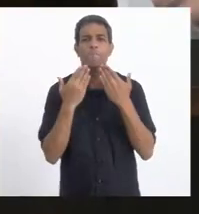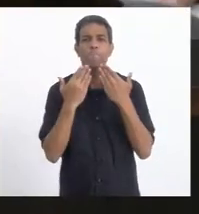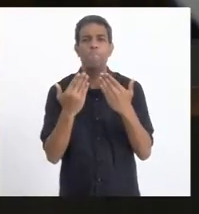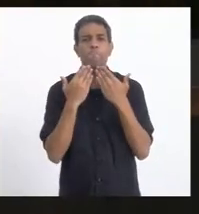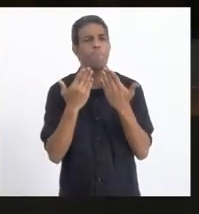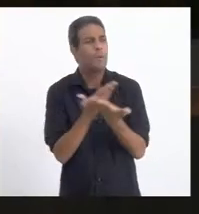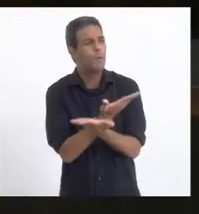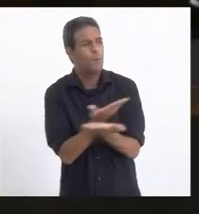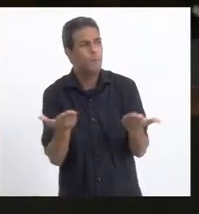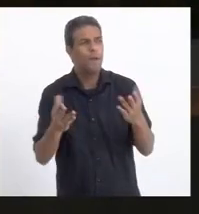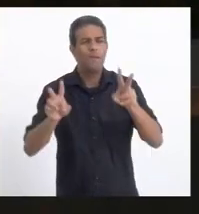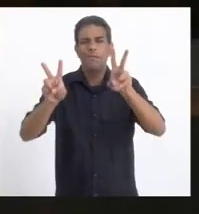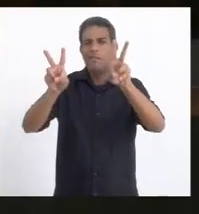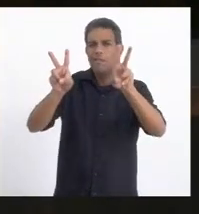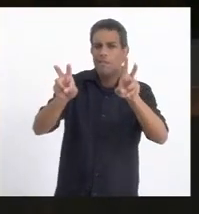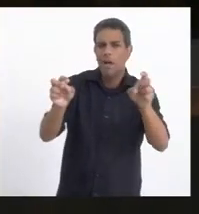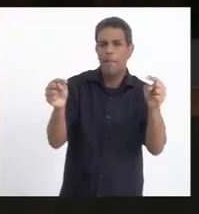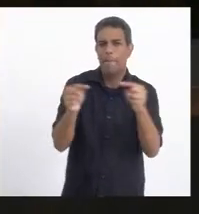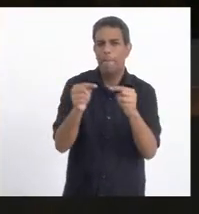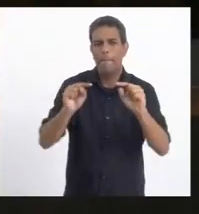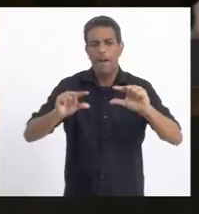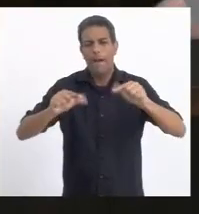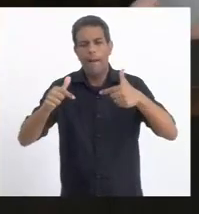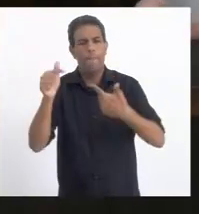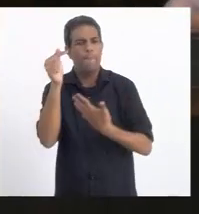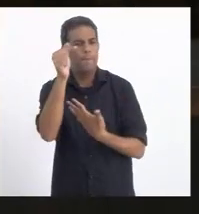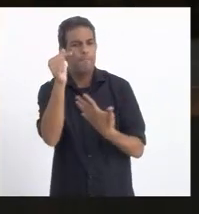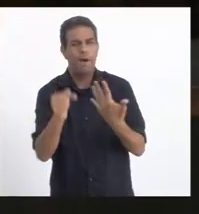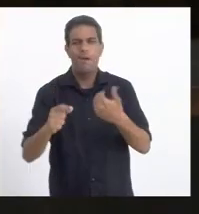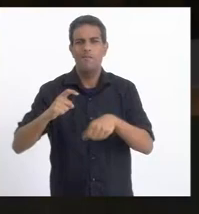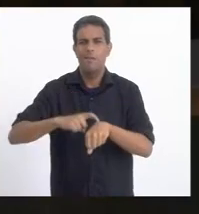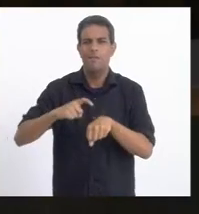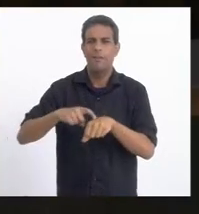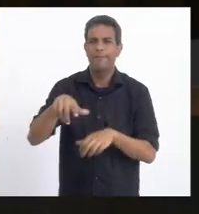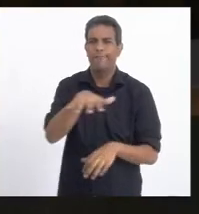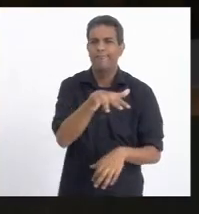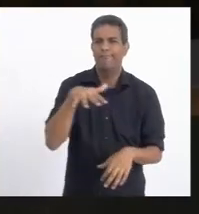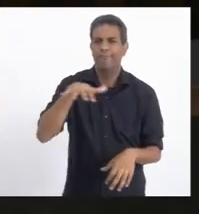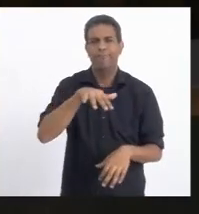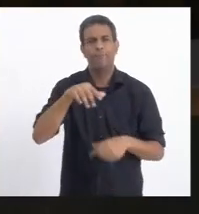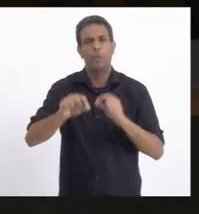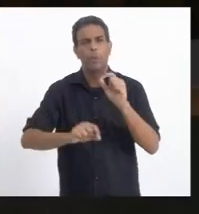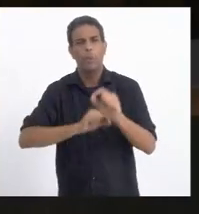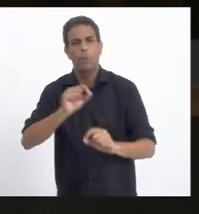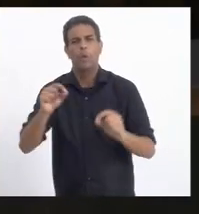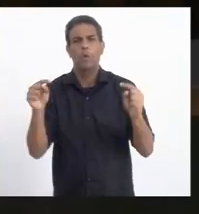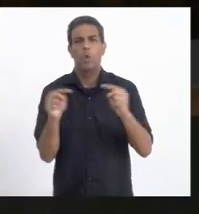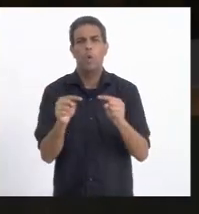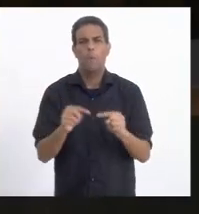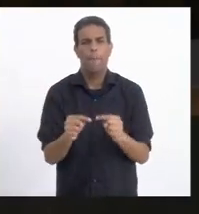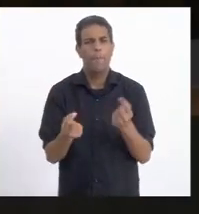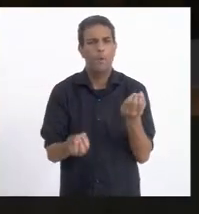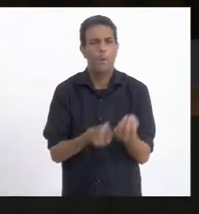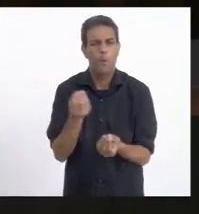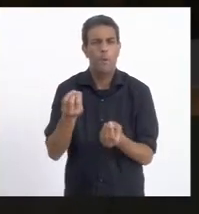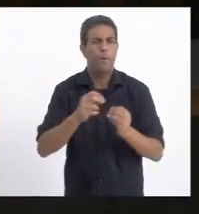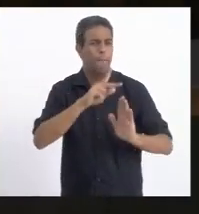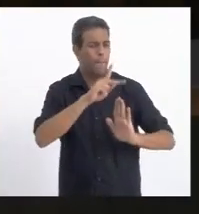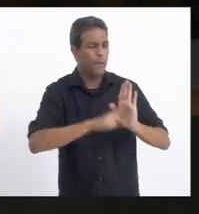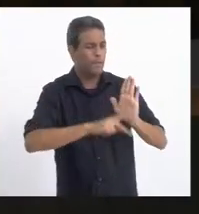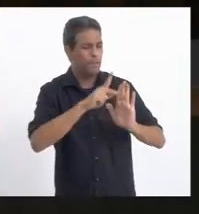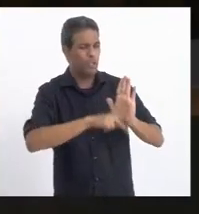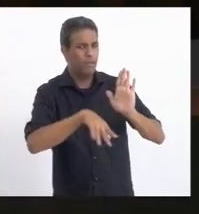acho que fui muito precisa no sentimento que Carrego Desses desse